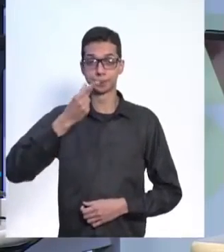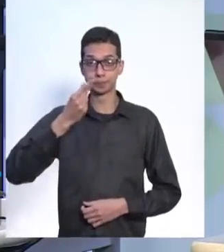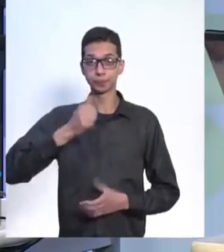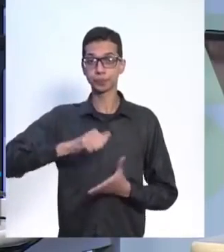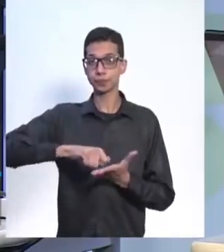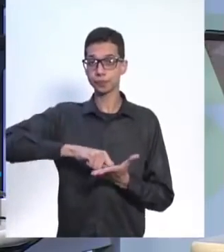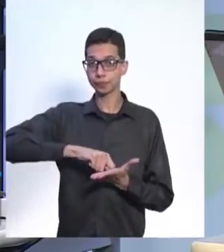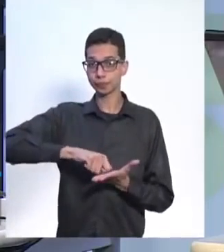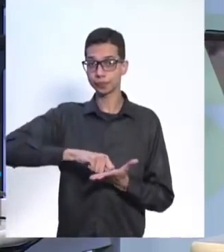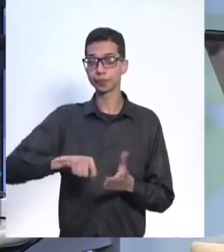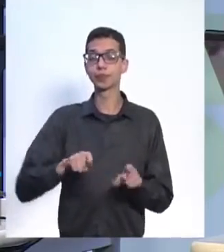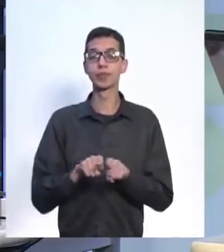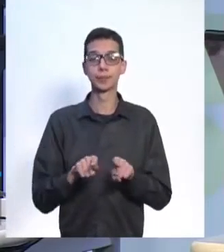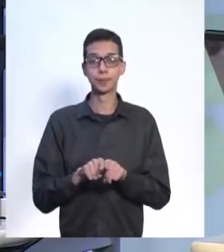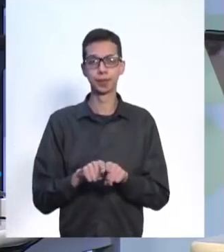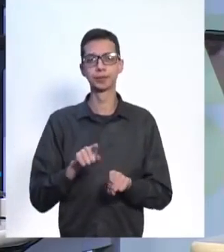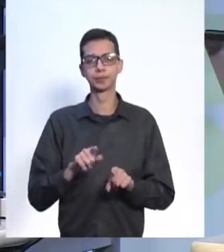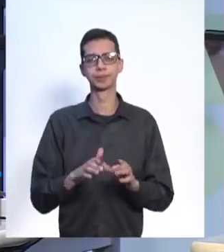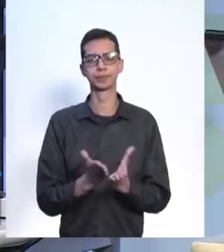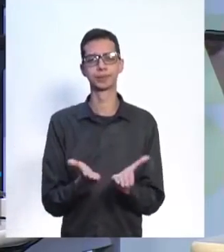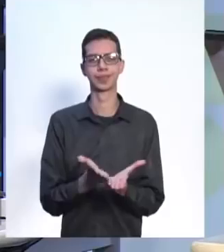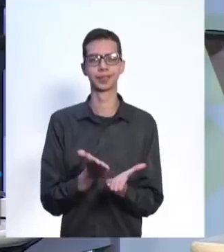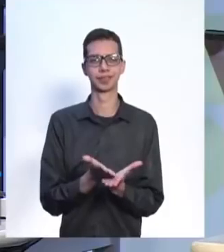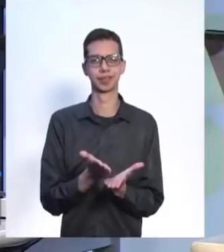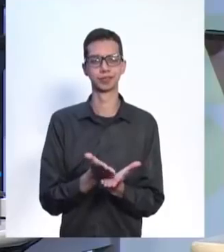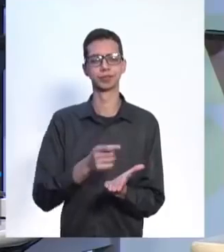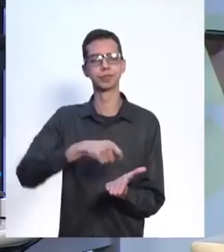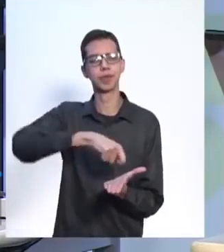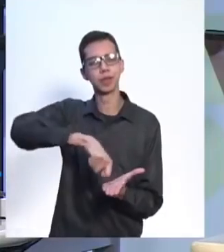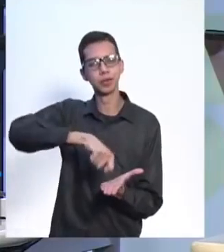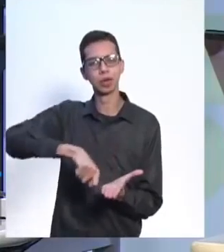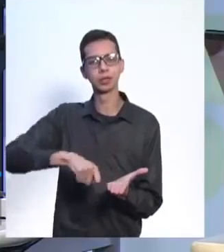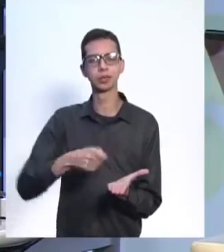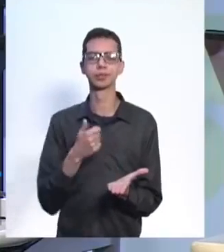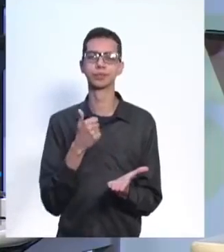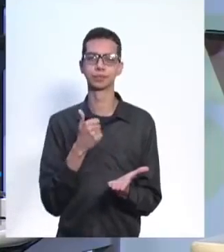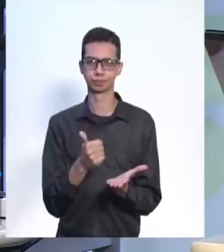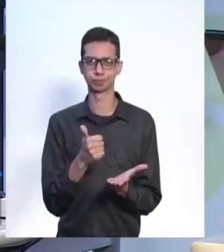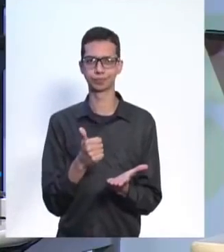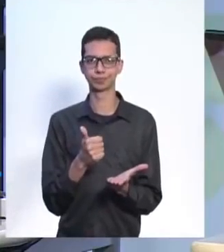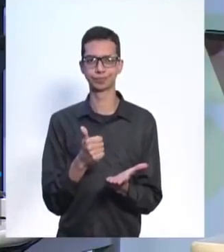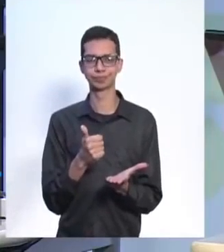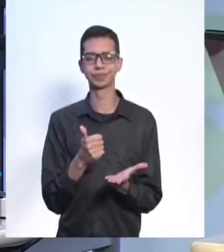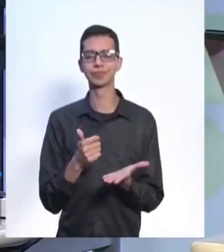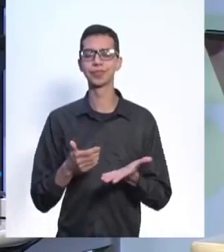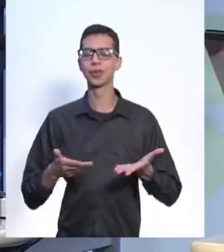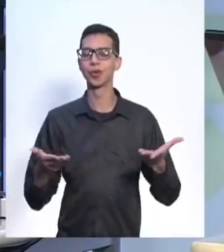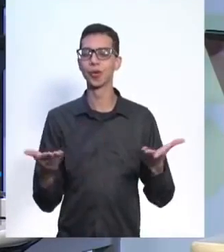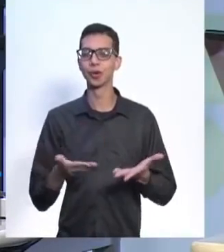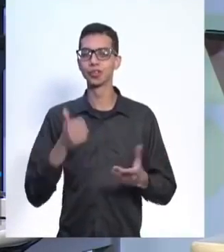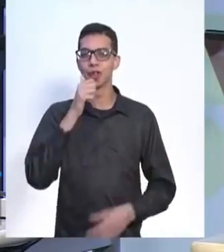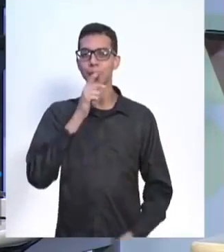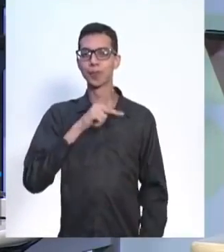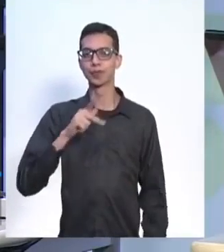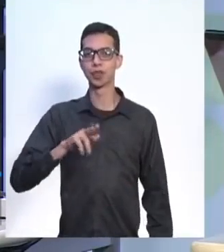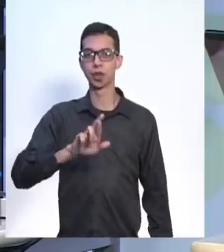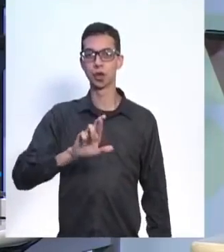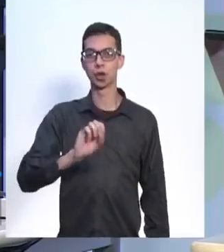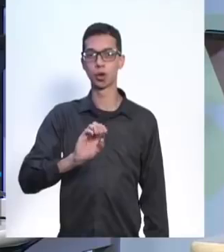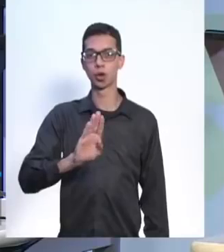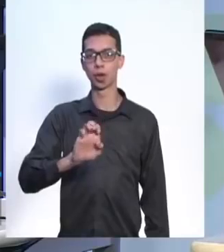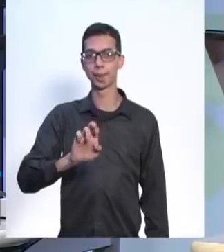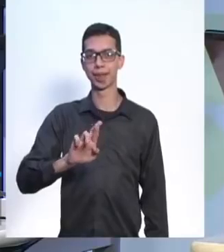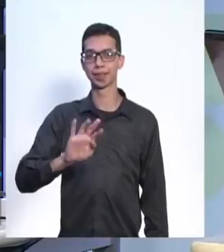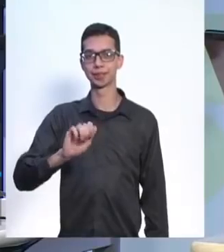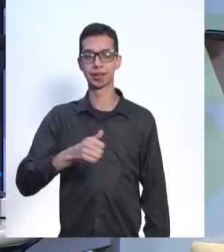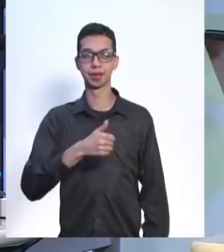para anotações, caso você não tenha pego o Caderno do Aluno. Tá certo? Muito bem. Hoje, a professora Roberta está aqui para me ajudar no chat. Boa